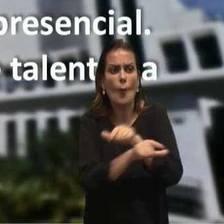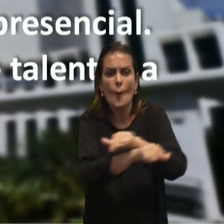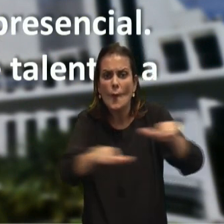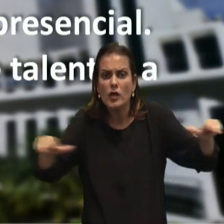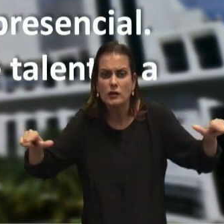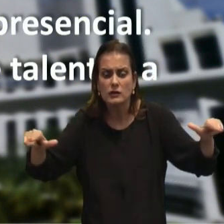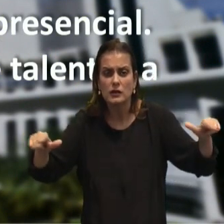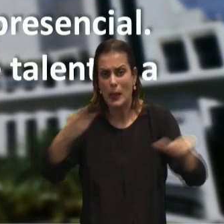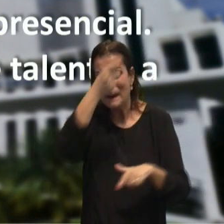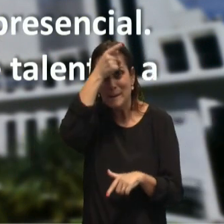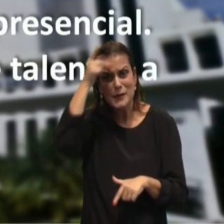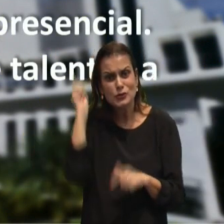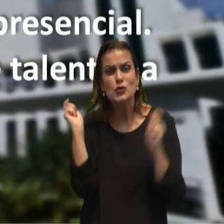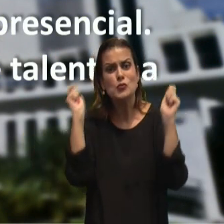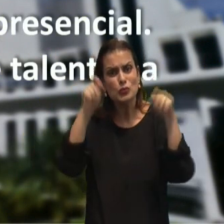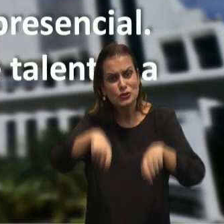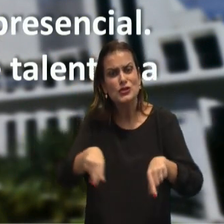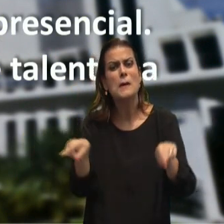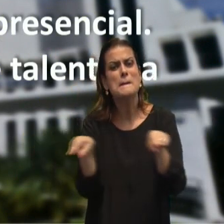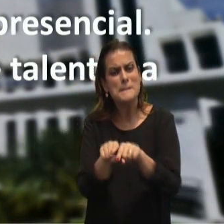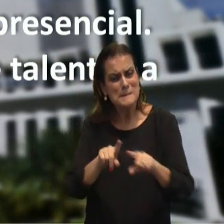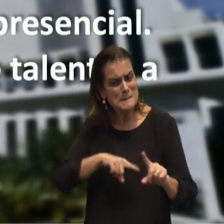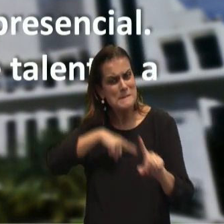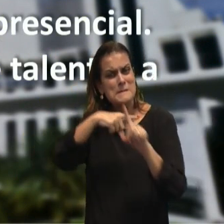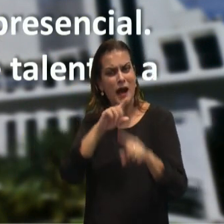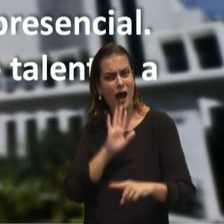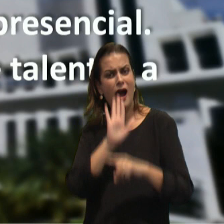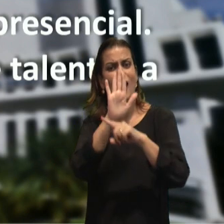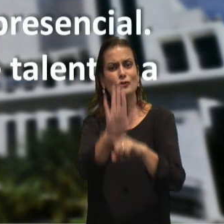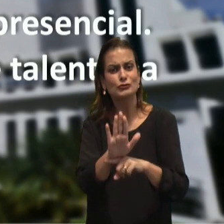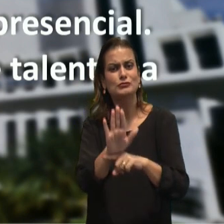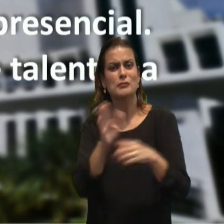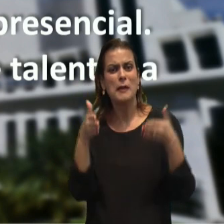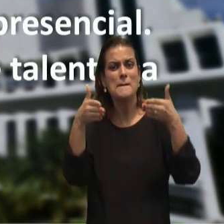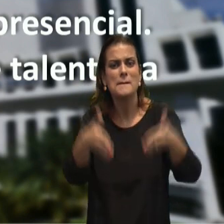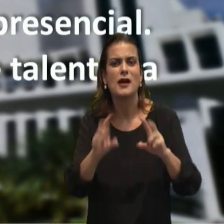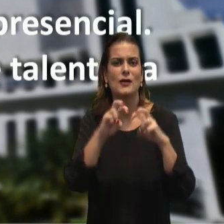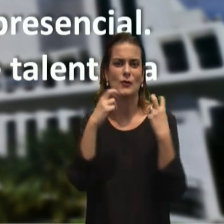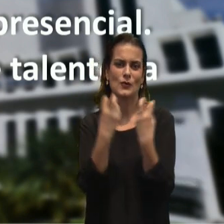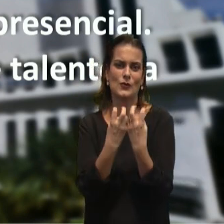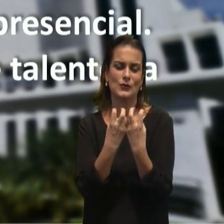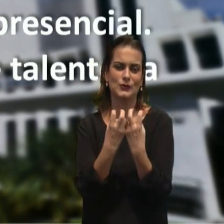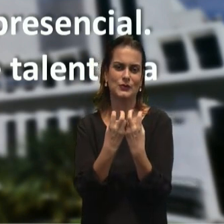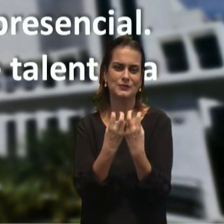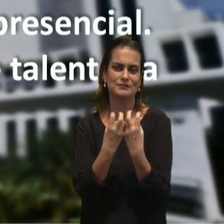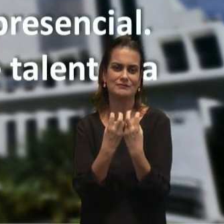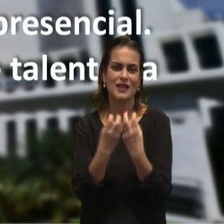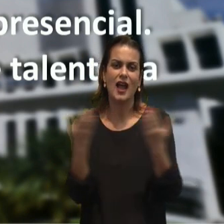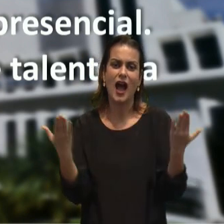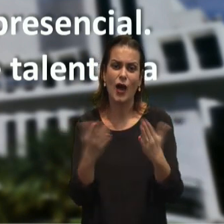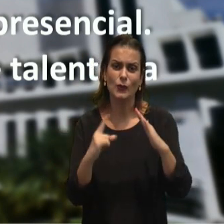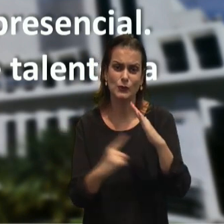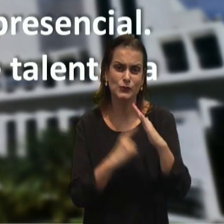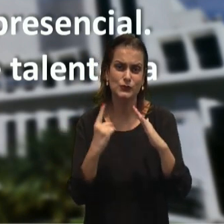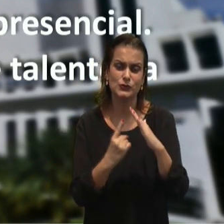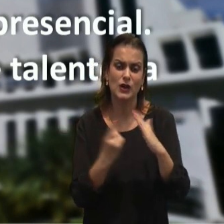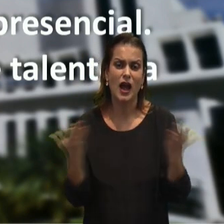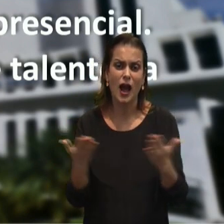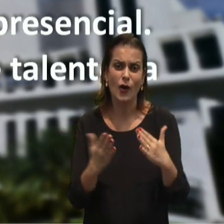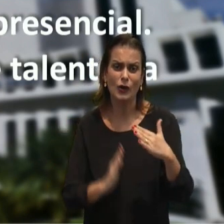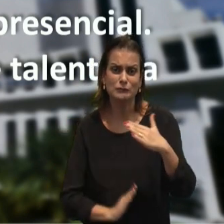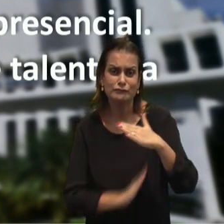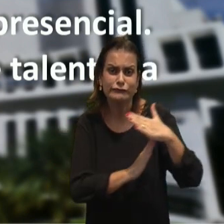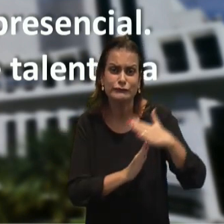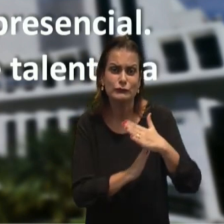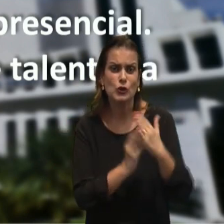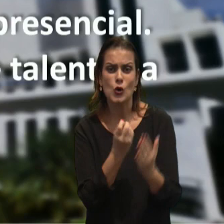Aquelas pessoas que poderiam trazer mais contribuição ou maior contribuição. Estamos aqui limitados com o número de